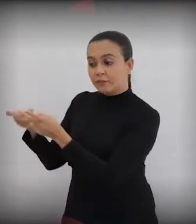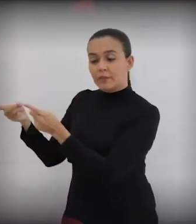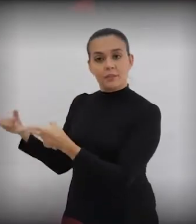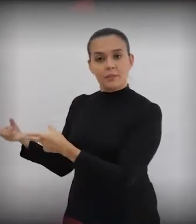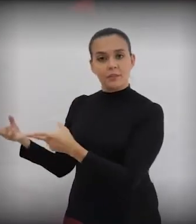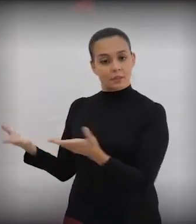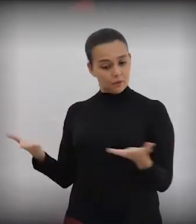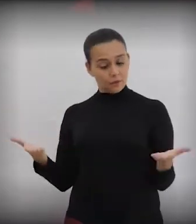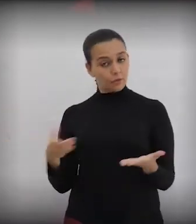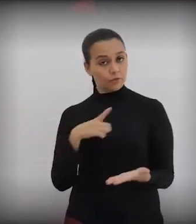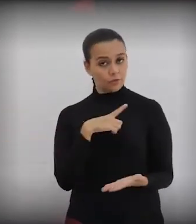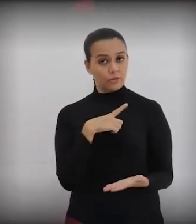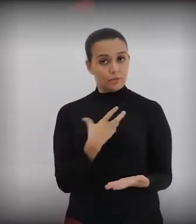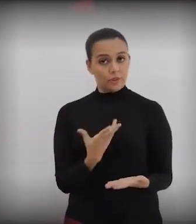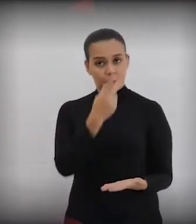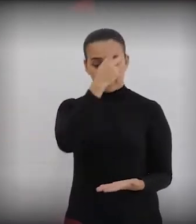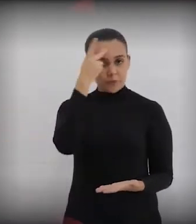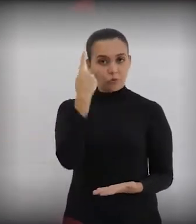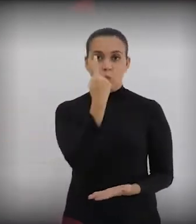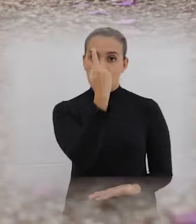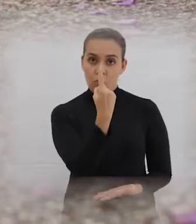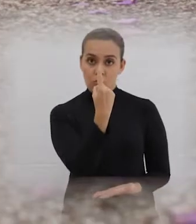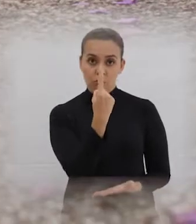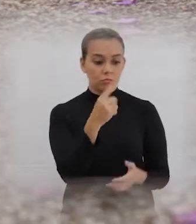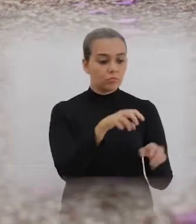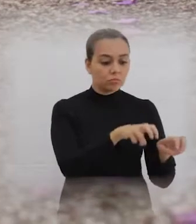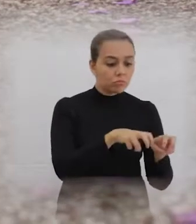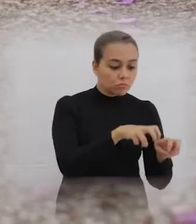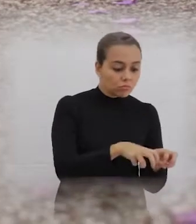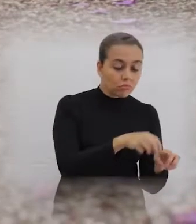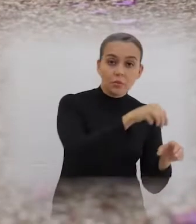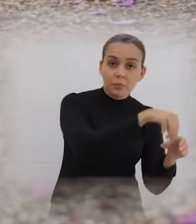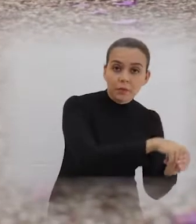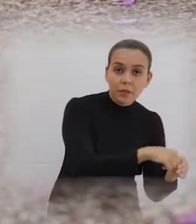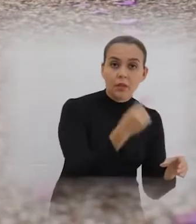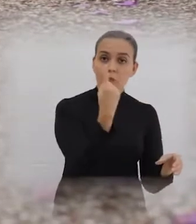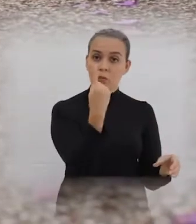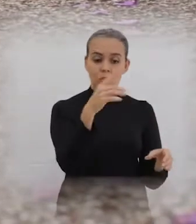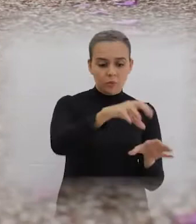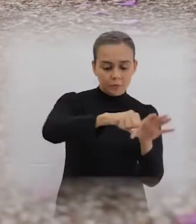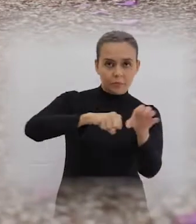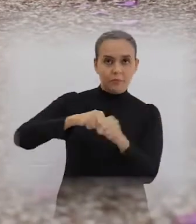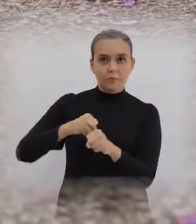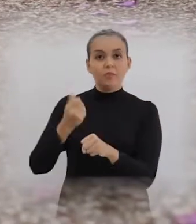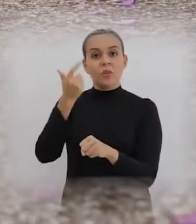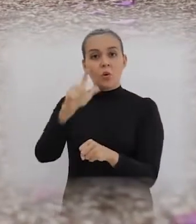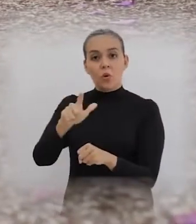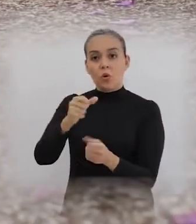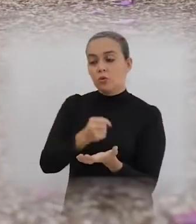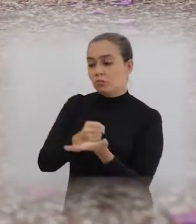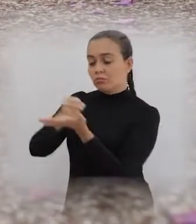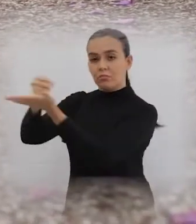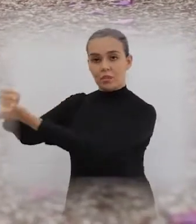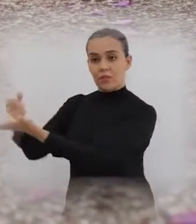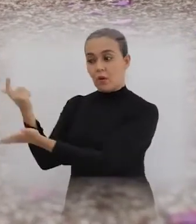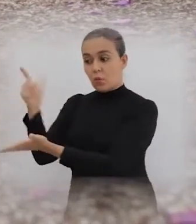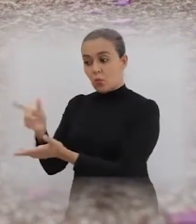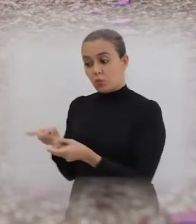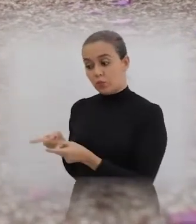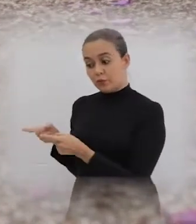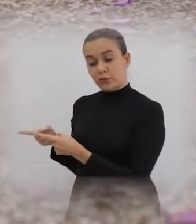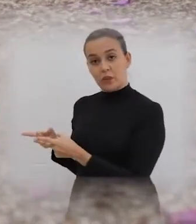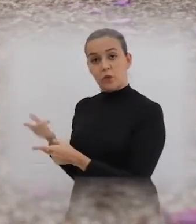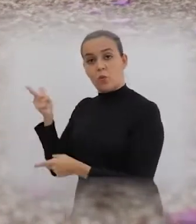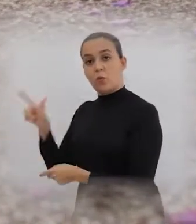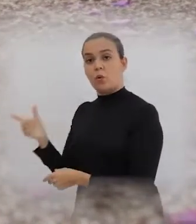da agricultura, você tem um que planta, tem outro que colhe, outro que transporta, outro que assa, outro